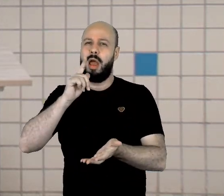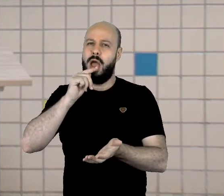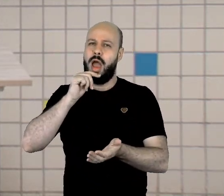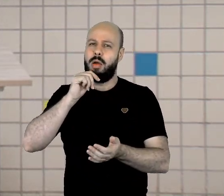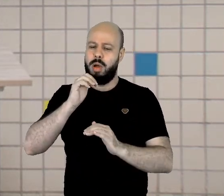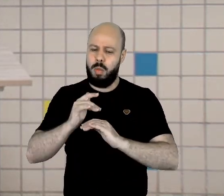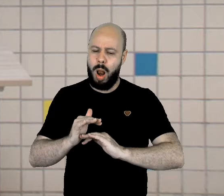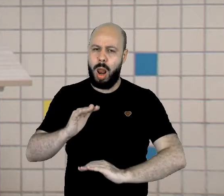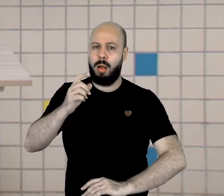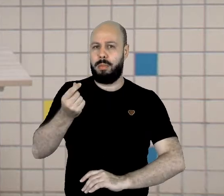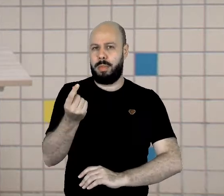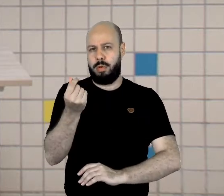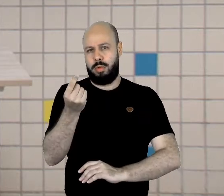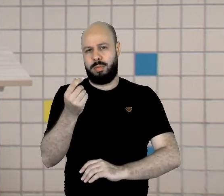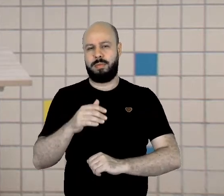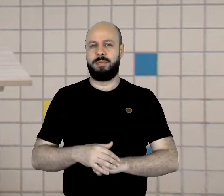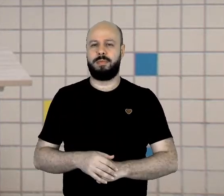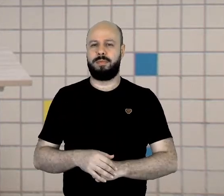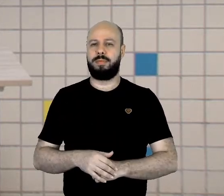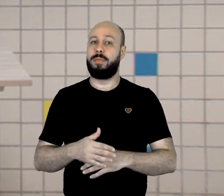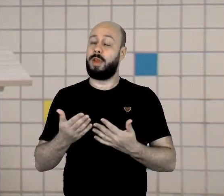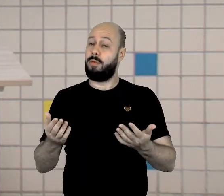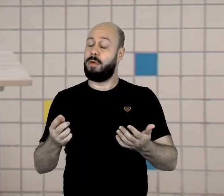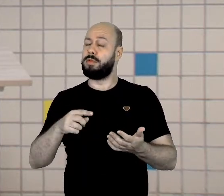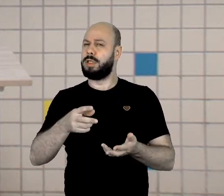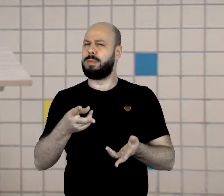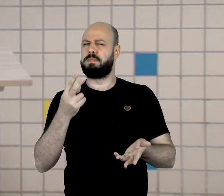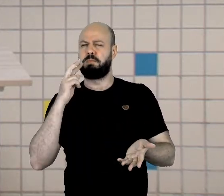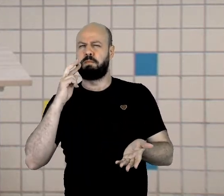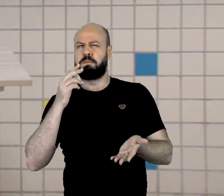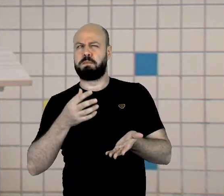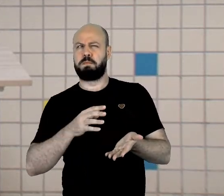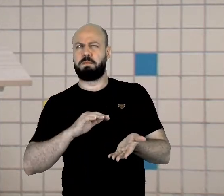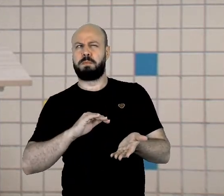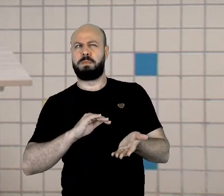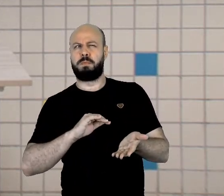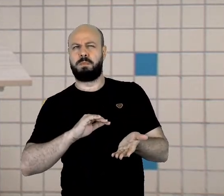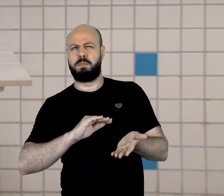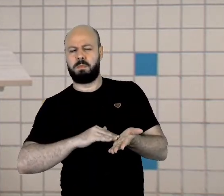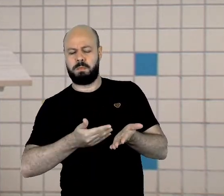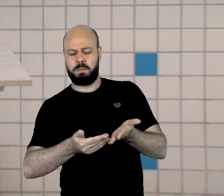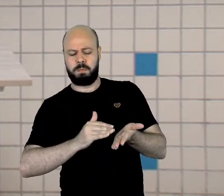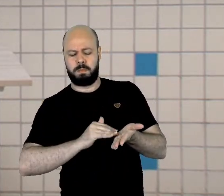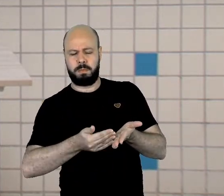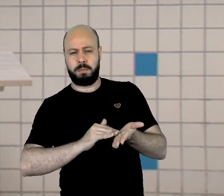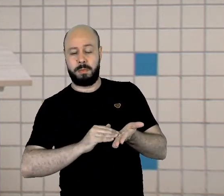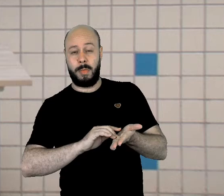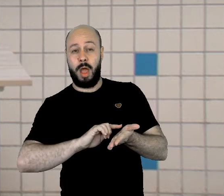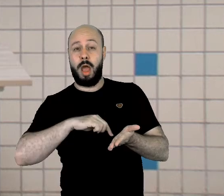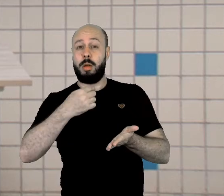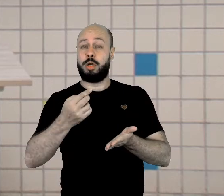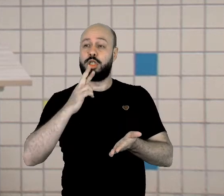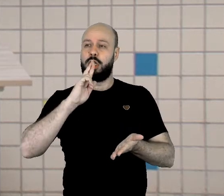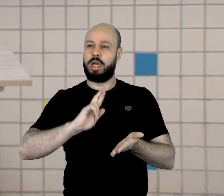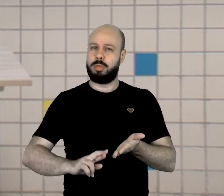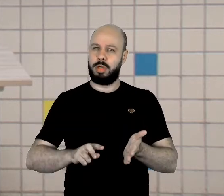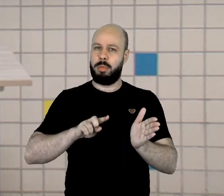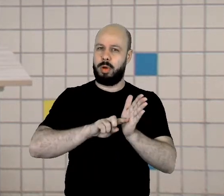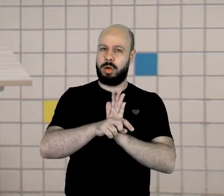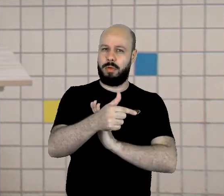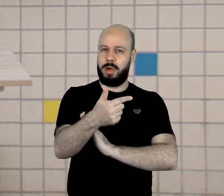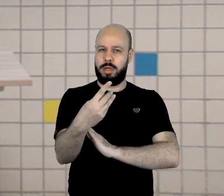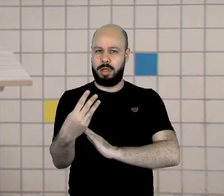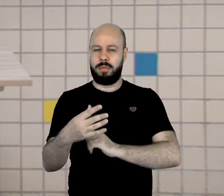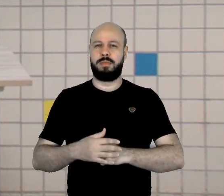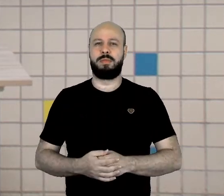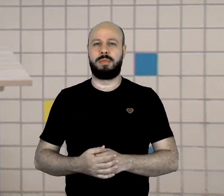água? Aí você vai fazer a interpretação e responder a número 23. Vamos para a